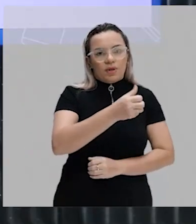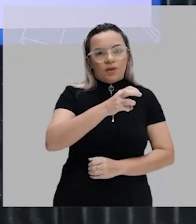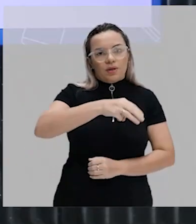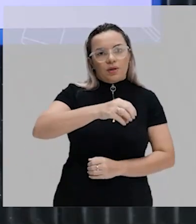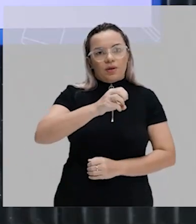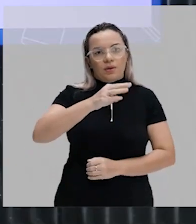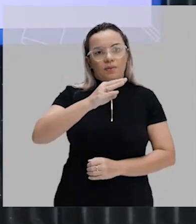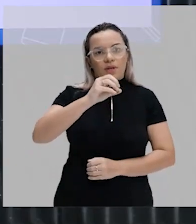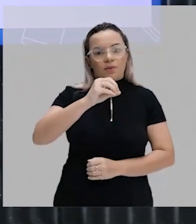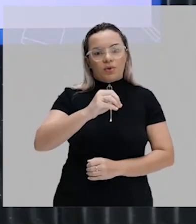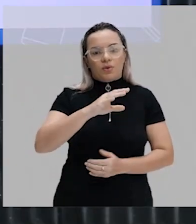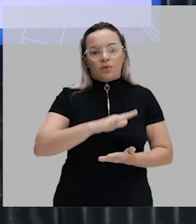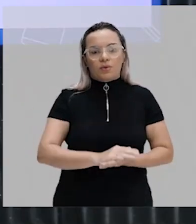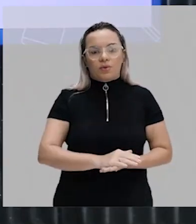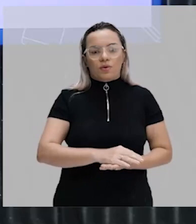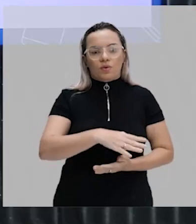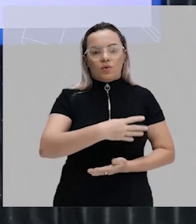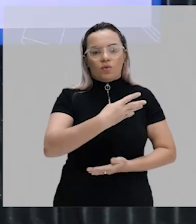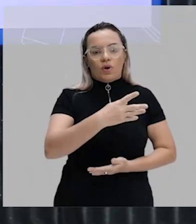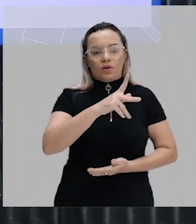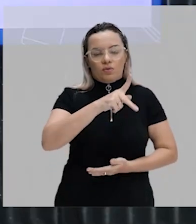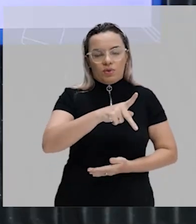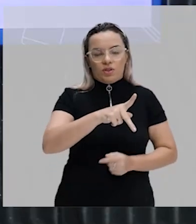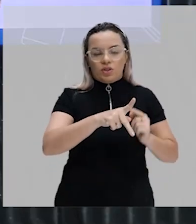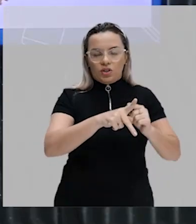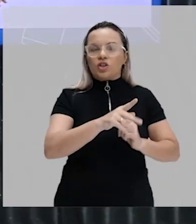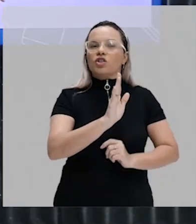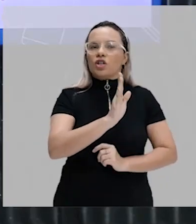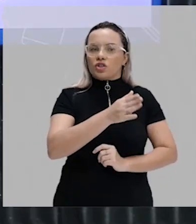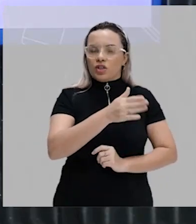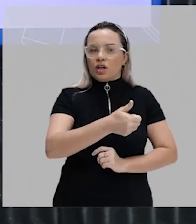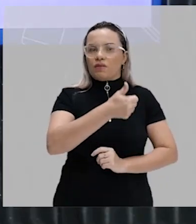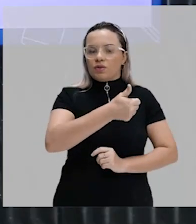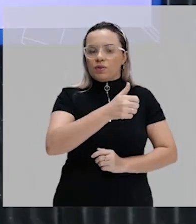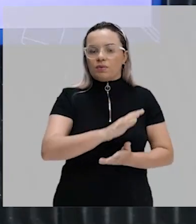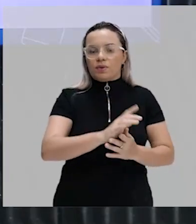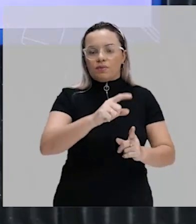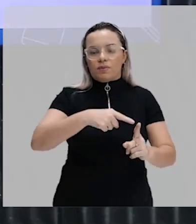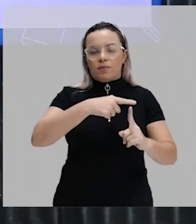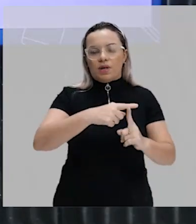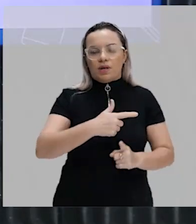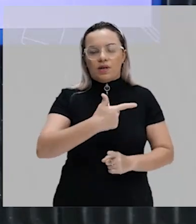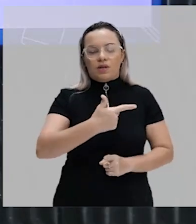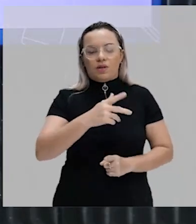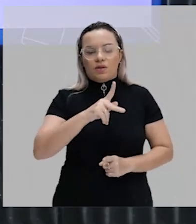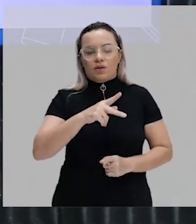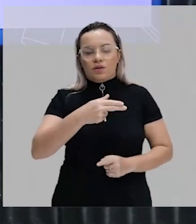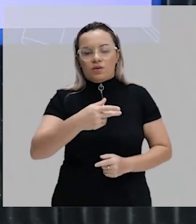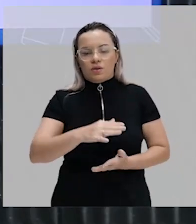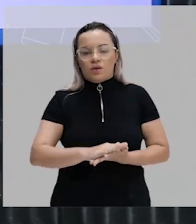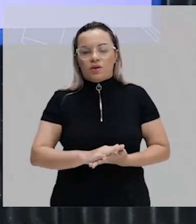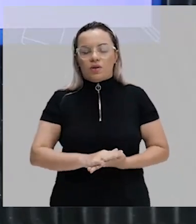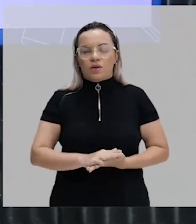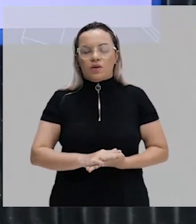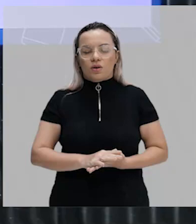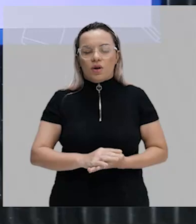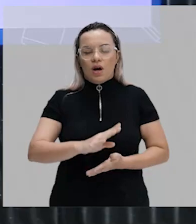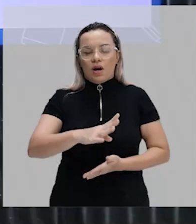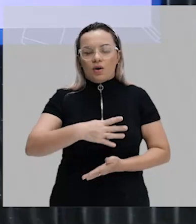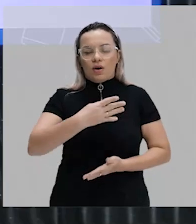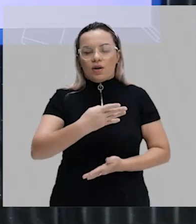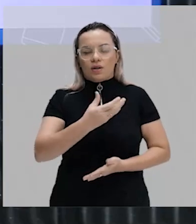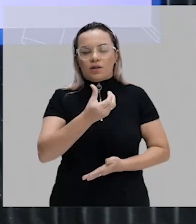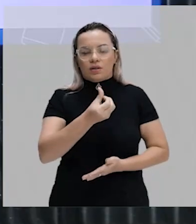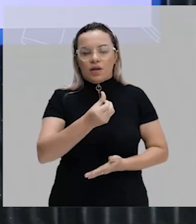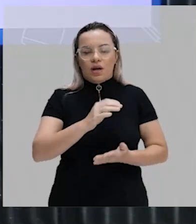Menos 2P, que era do segundo, quando eu mudo um termo, né, de membro, o que acontece com o sinal? Também